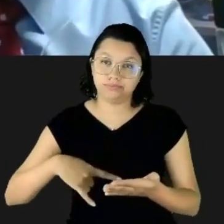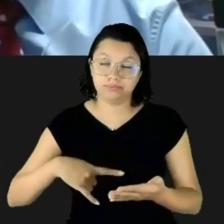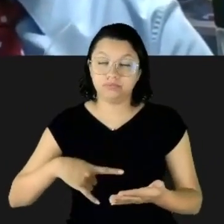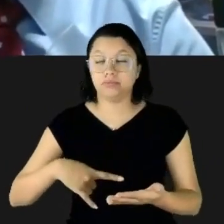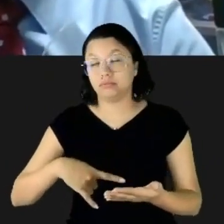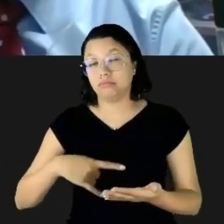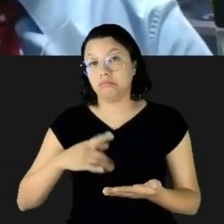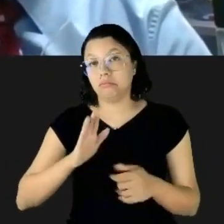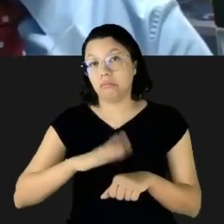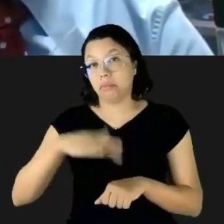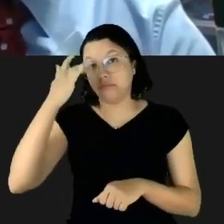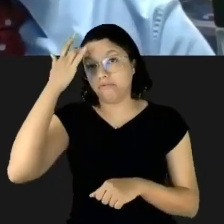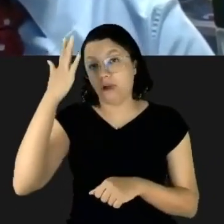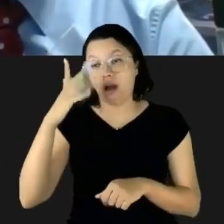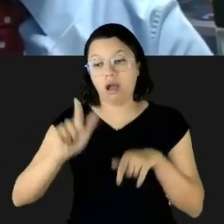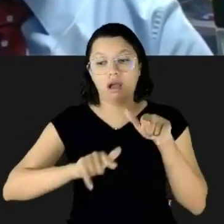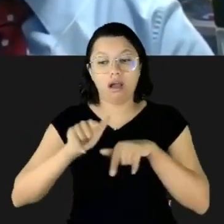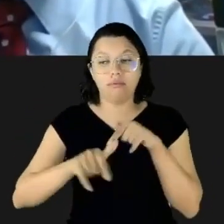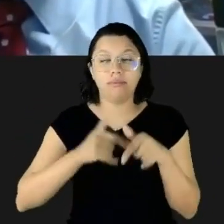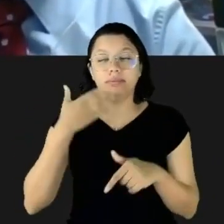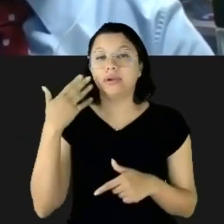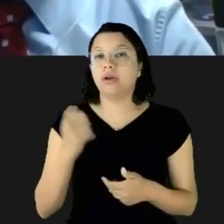trabalhar muito mais rápido e dinâmico.